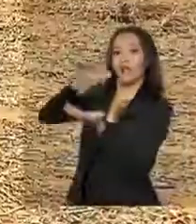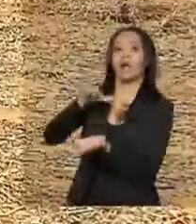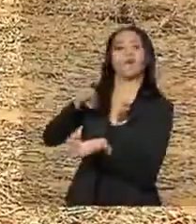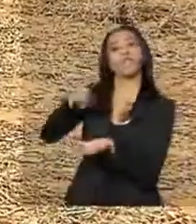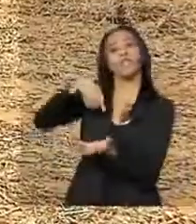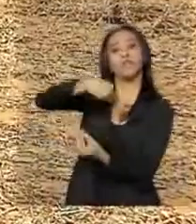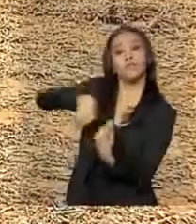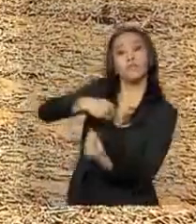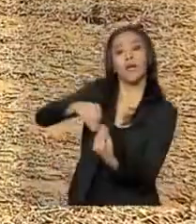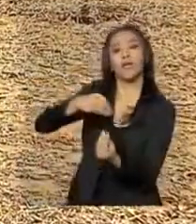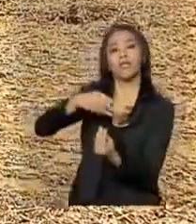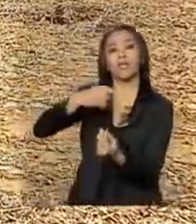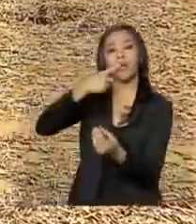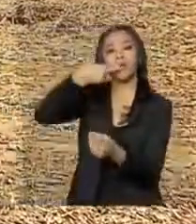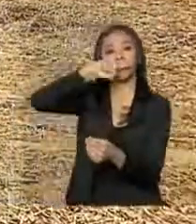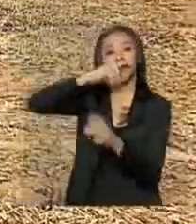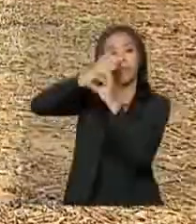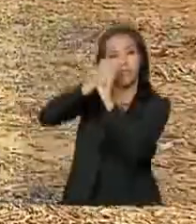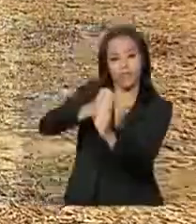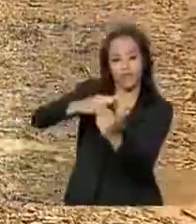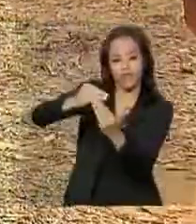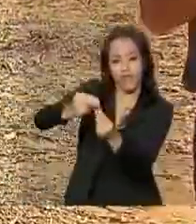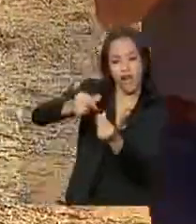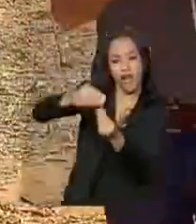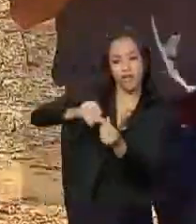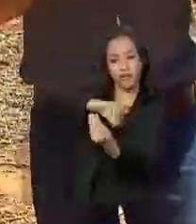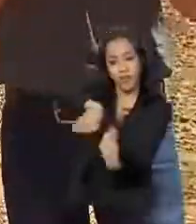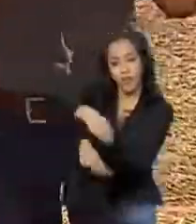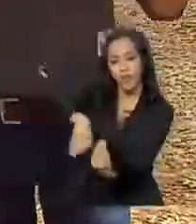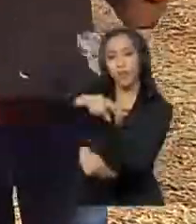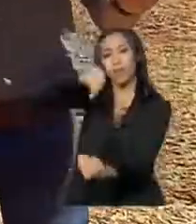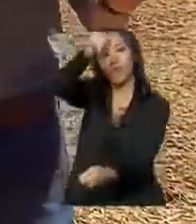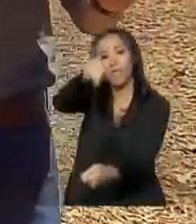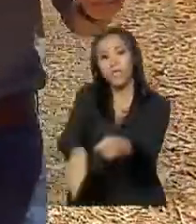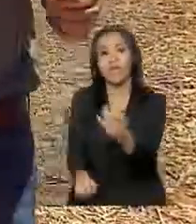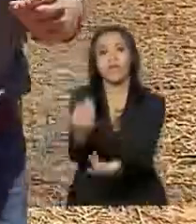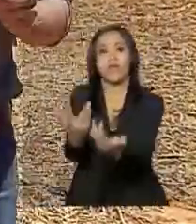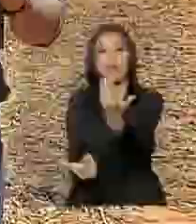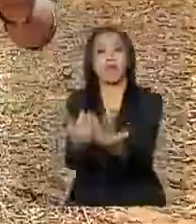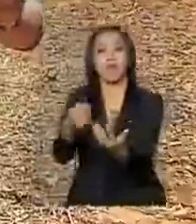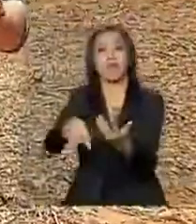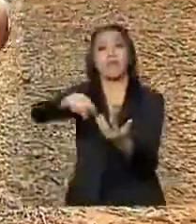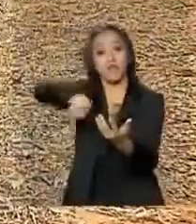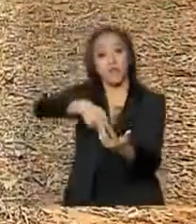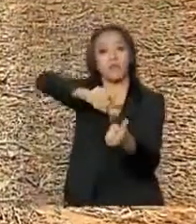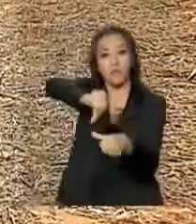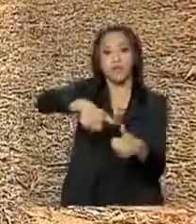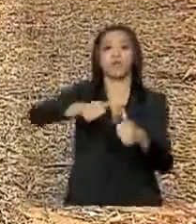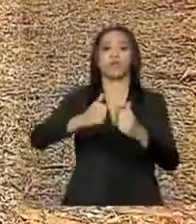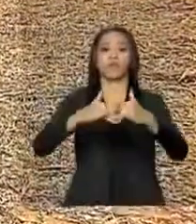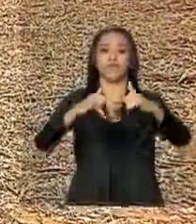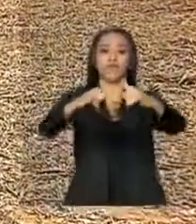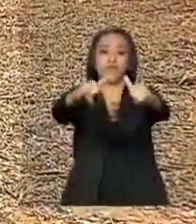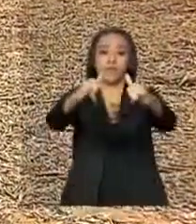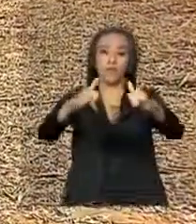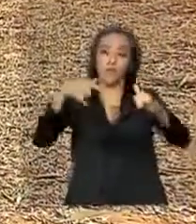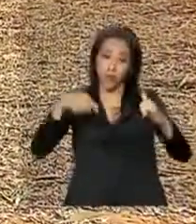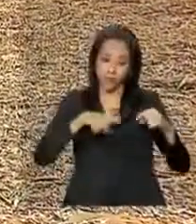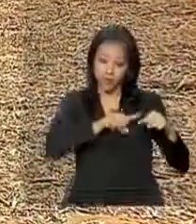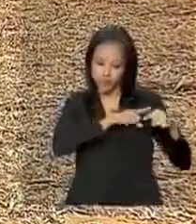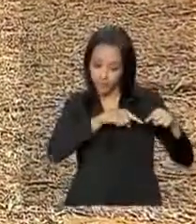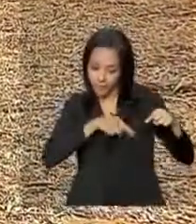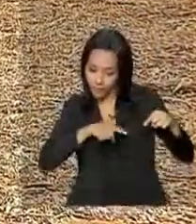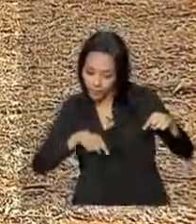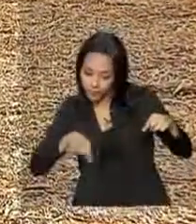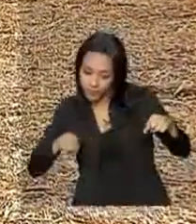com o bagaço da cana para posterior queima e produção energética. Assim, no ciclo produtivo do etanol, um